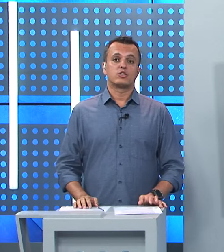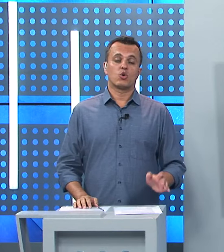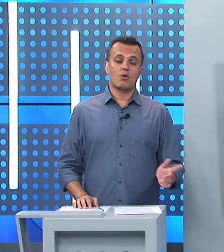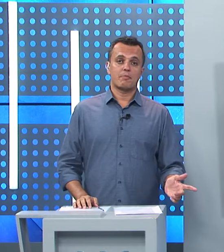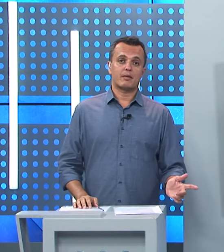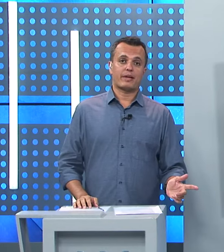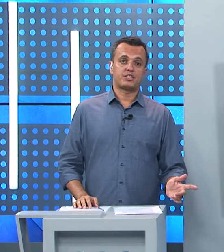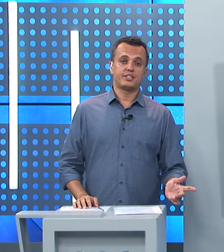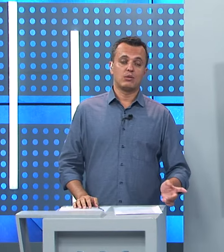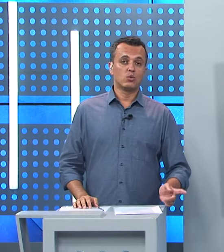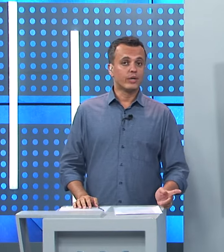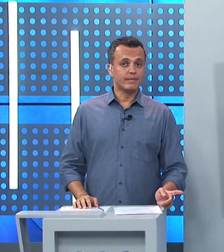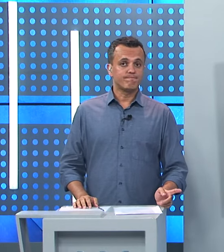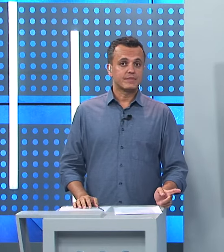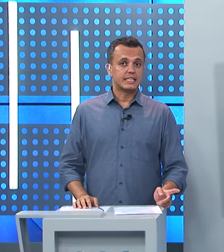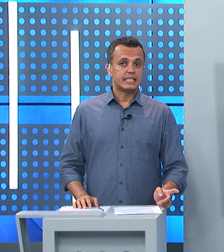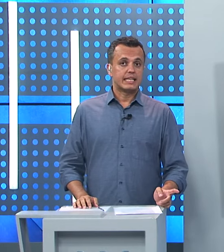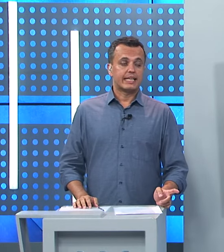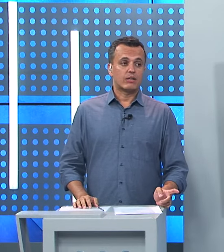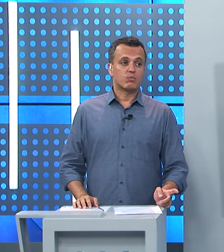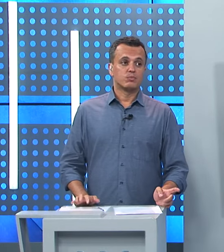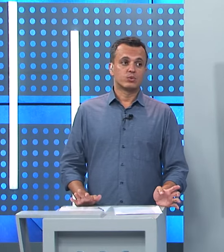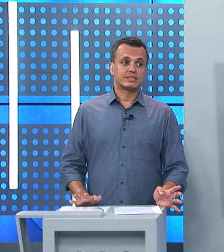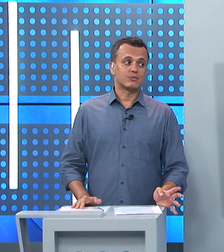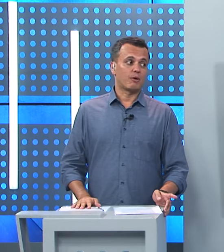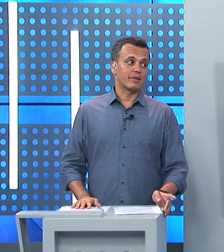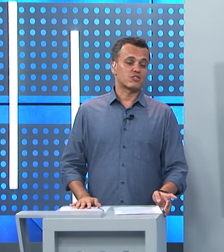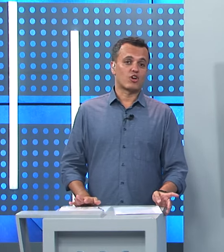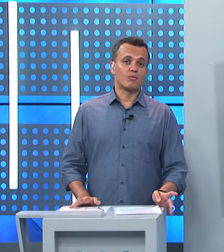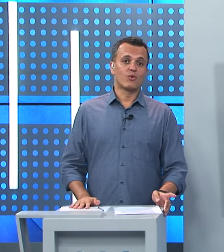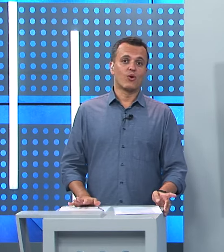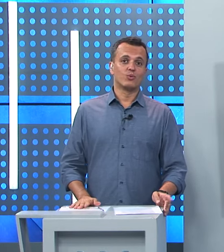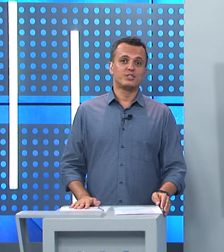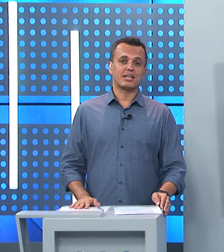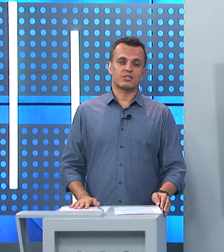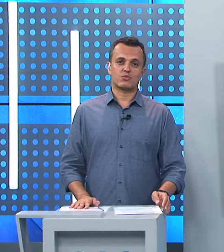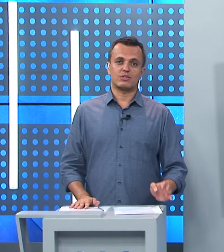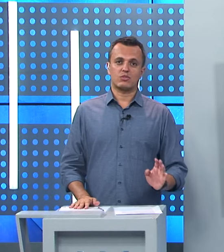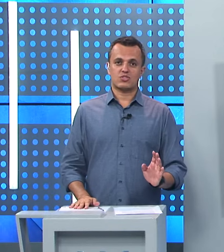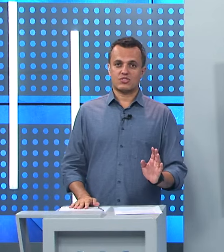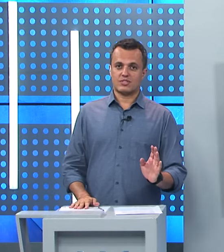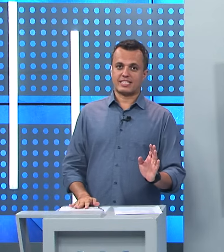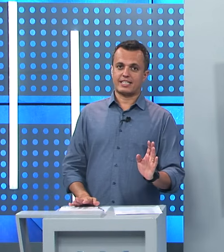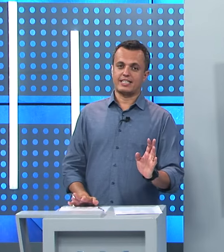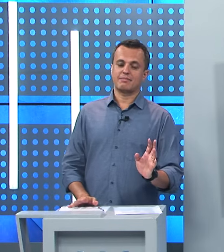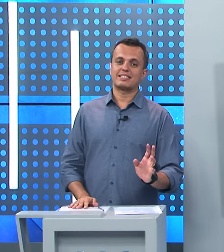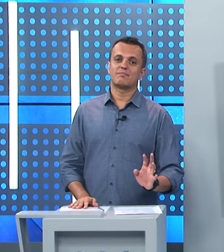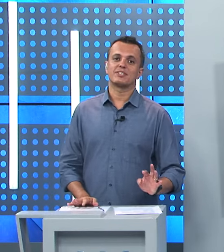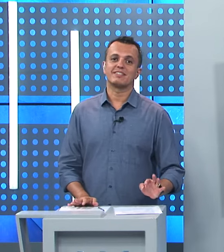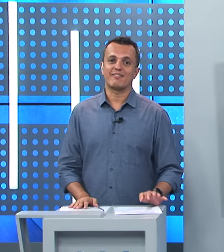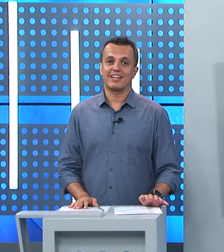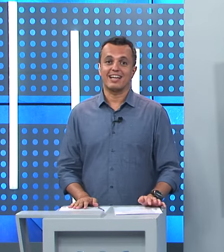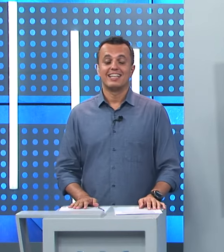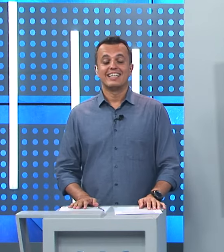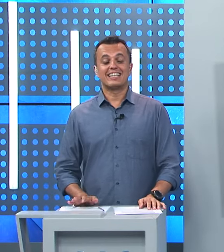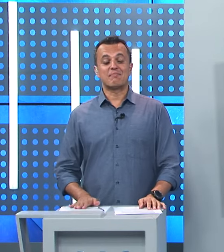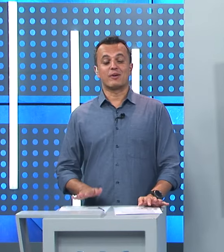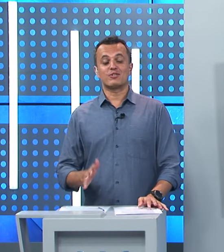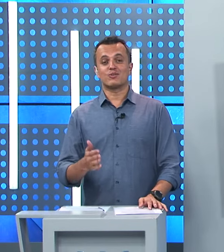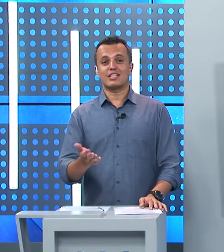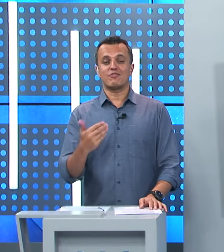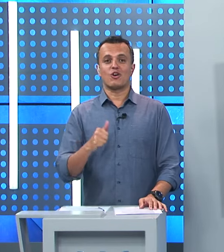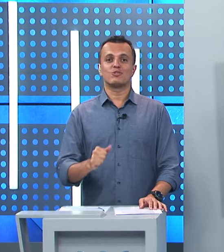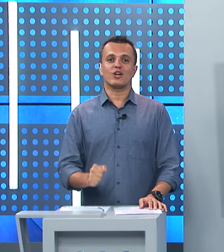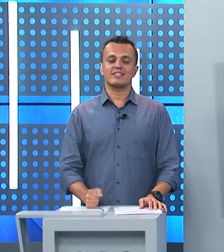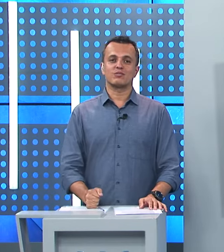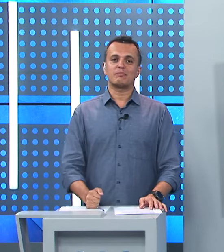Ferreira. Jogou a primeira partida, o Luan. O Palmeiras toma um gol de... Já escutei um nossa aqui, mas depois a gente vai falar. E depois